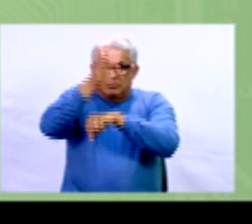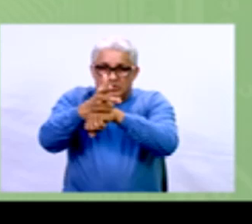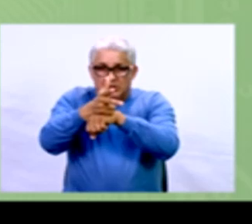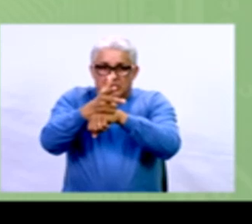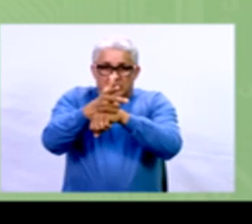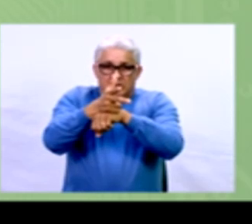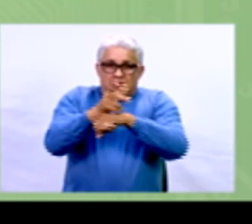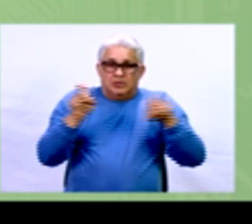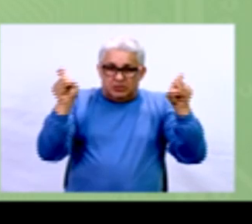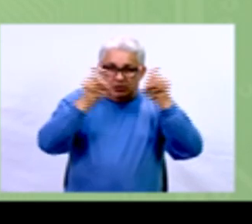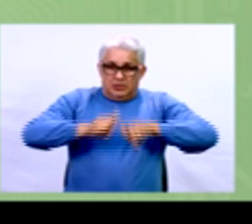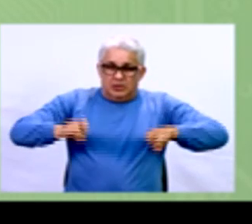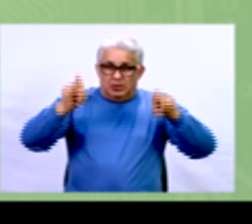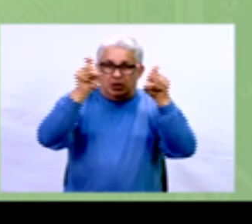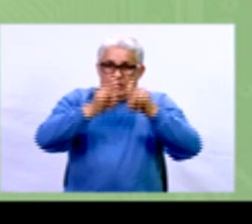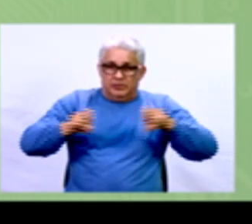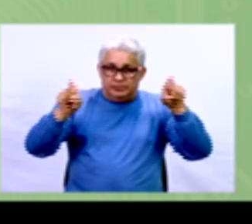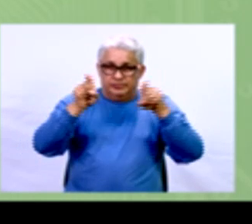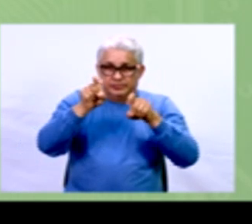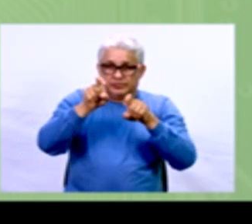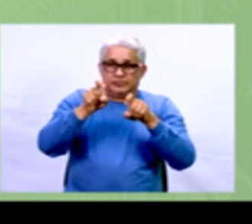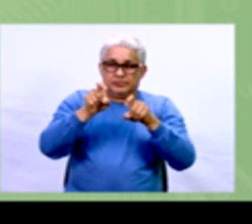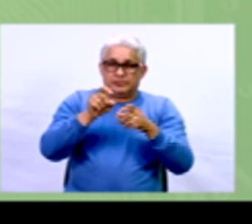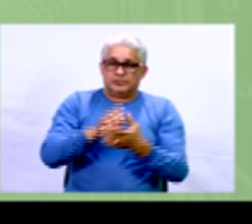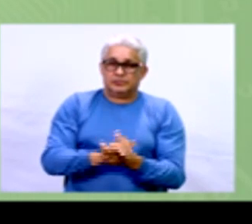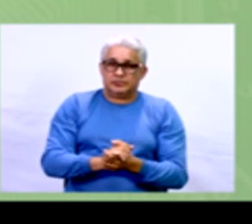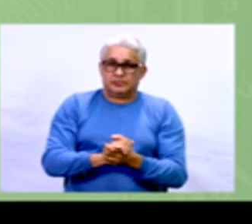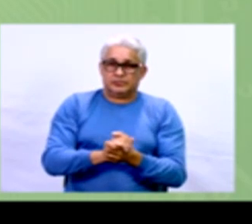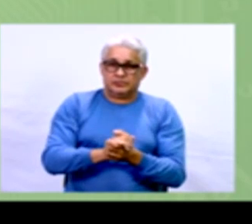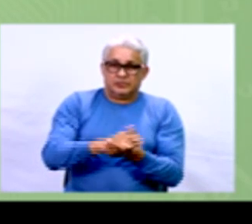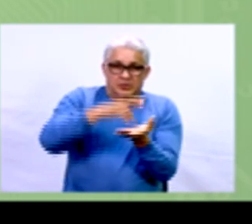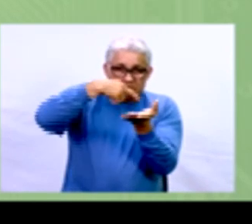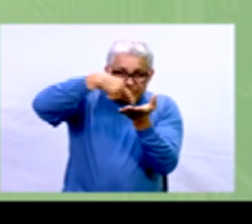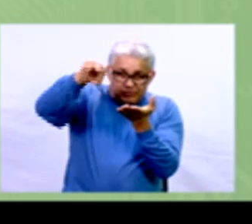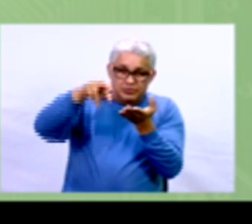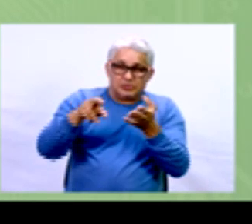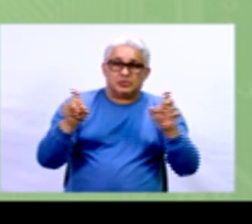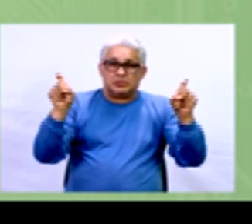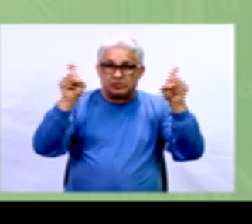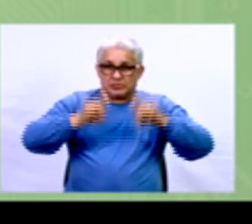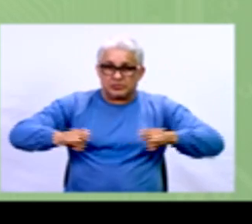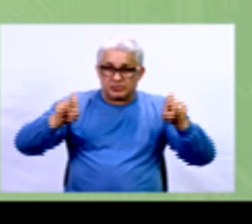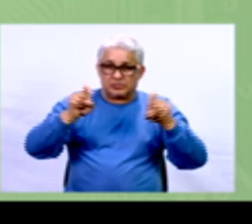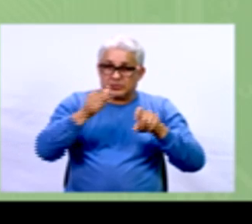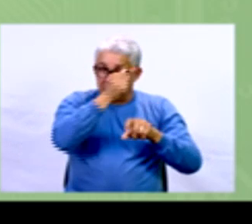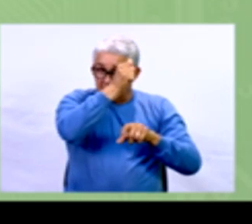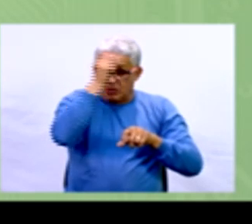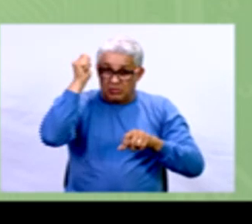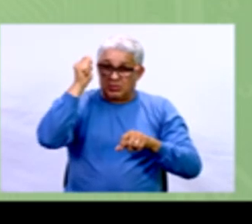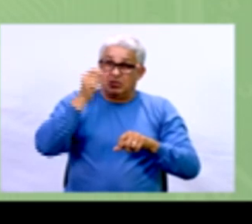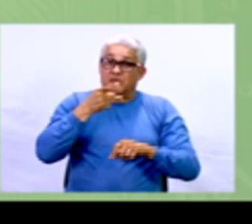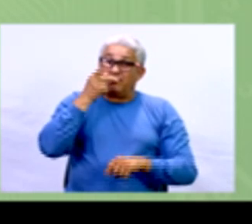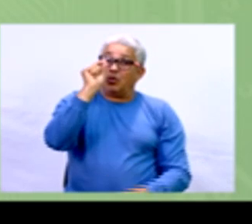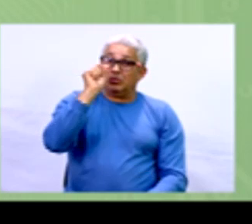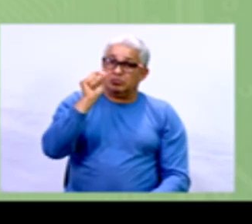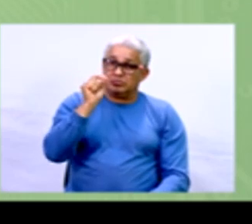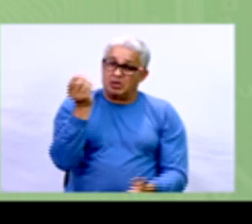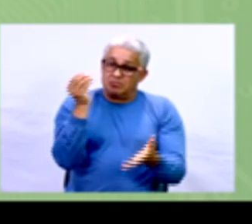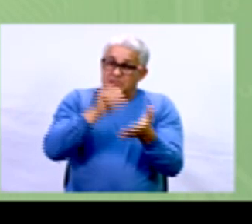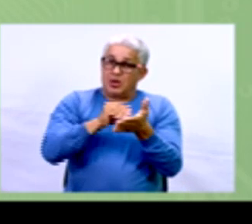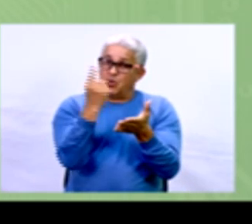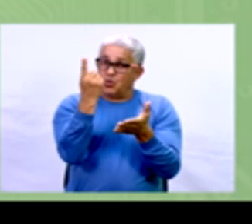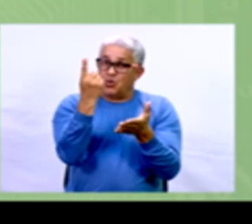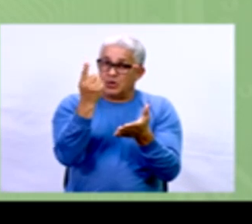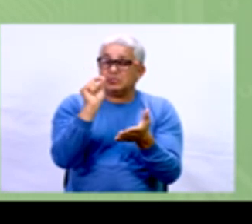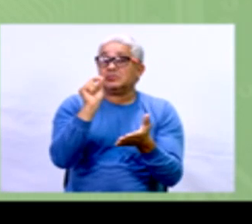pelo computador. Ó. Então, esse autor aqui, ele já fala um pouco, ele já acrescenta alguma outra coisa.